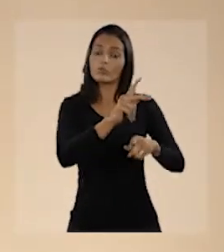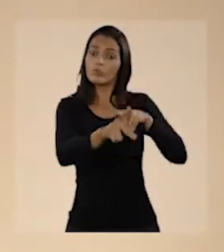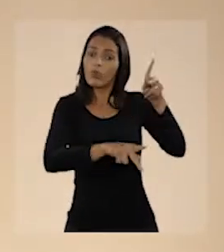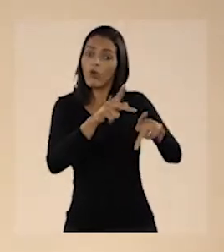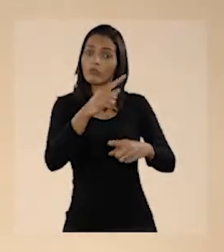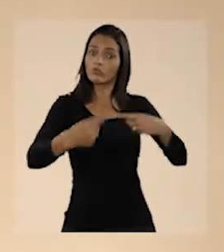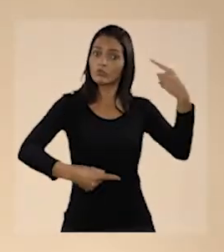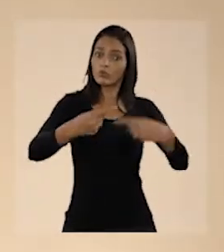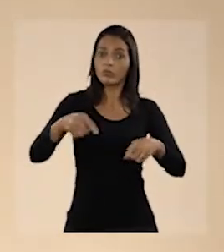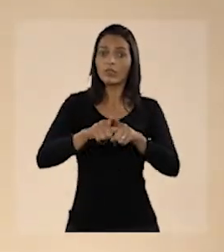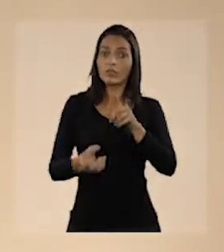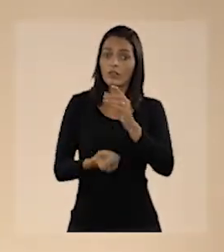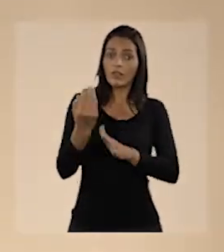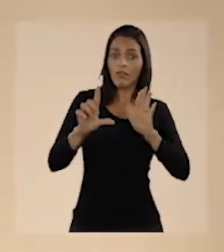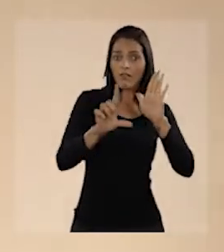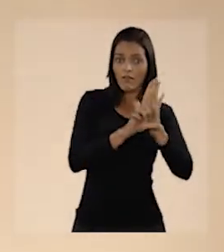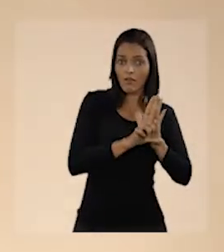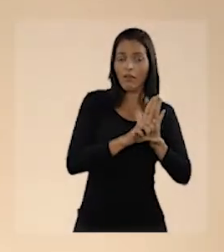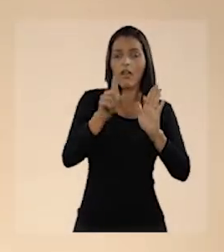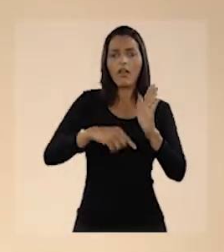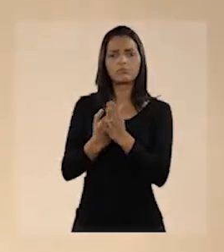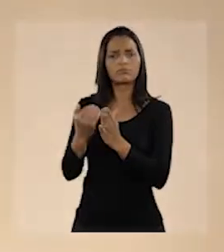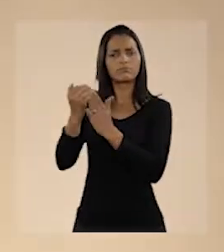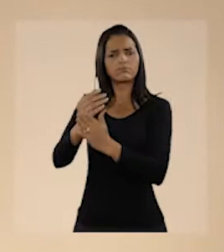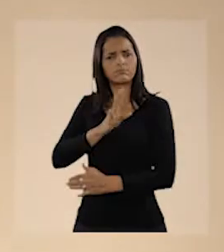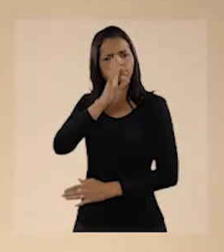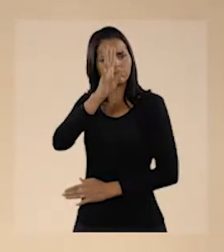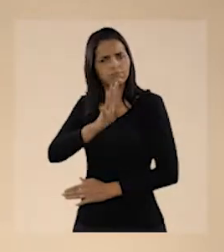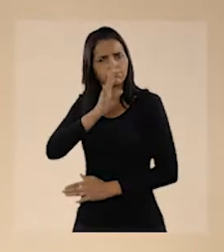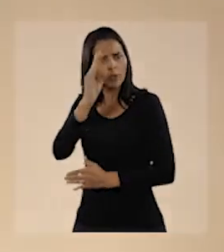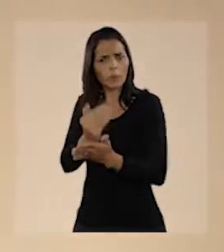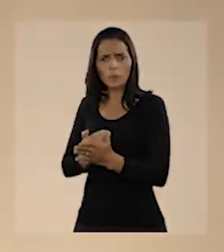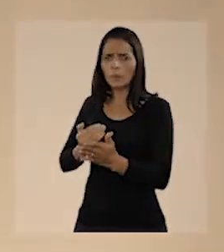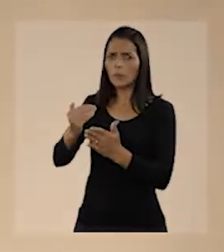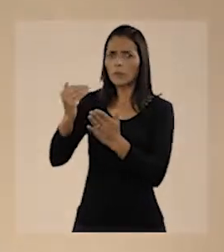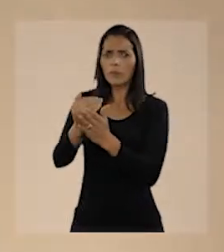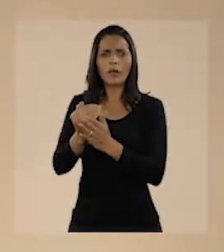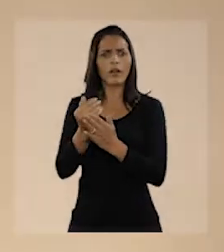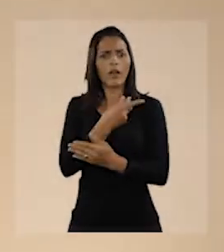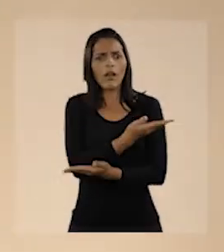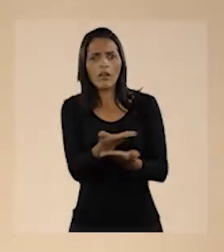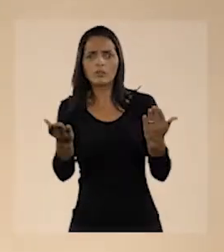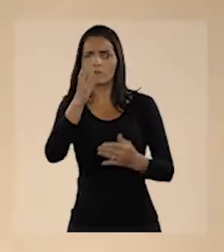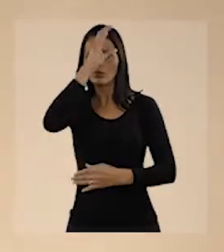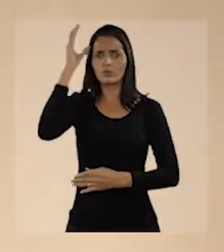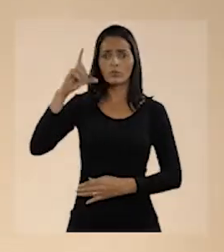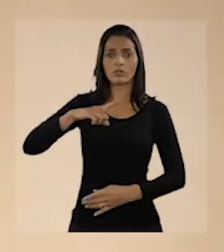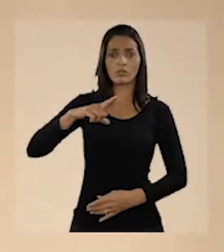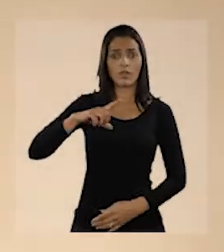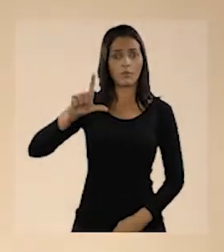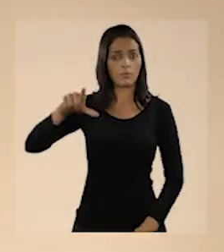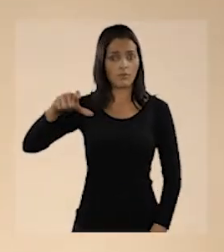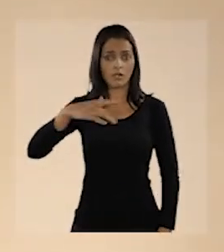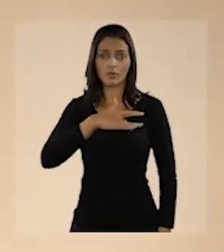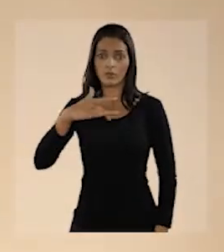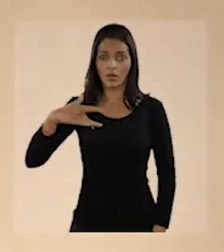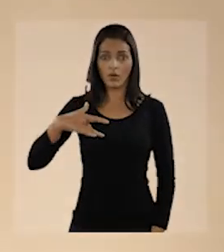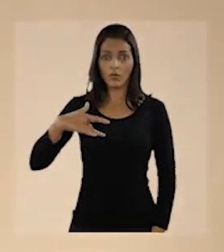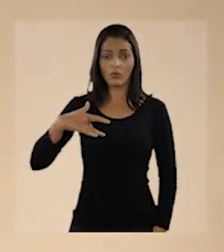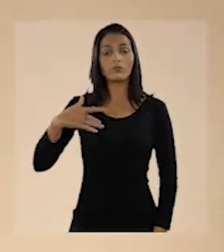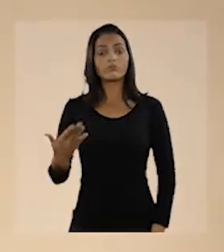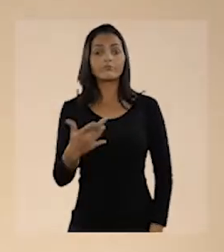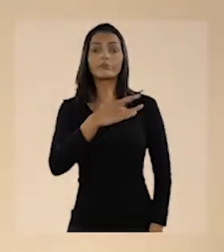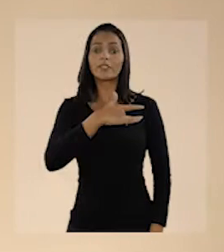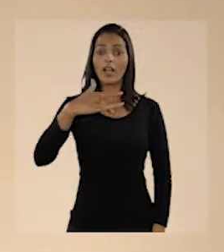pela sociedade e regulamentado por lei, e porque também há uma oneração absolutamente excessiva